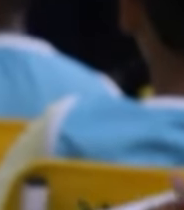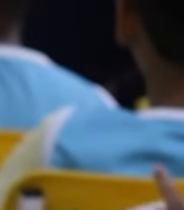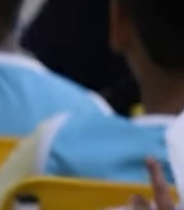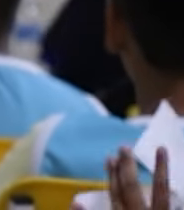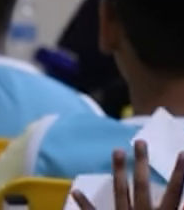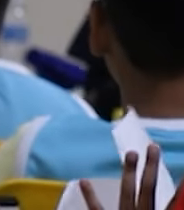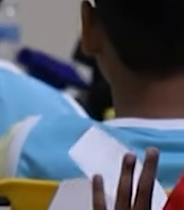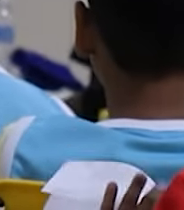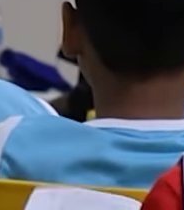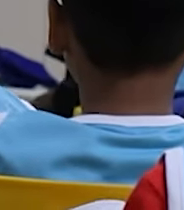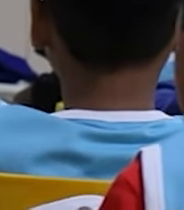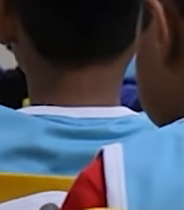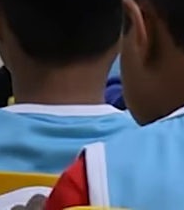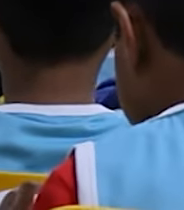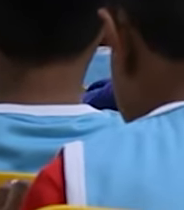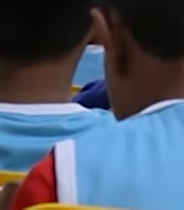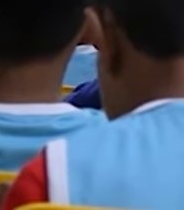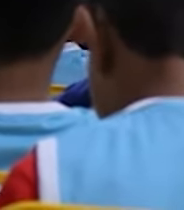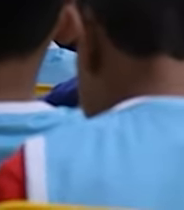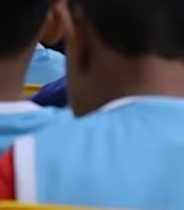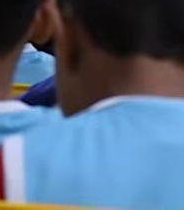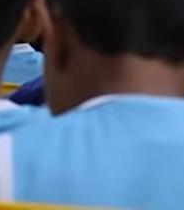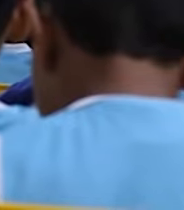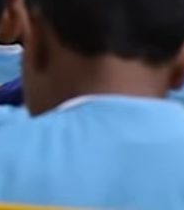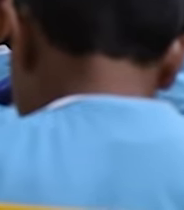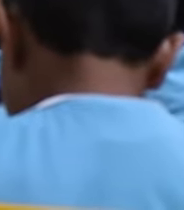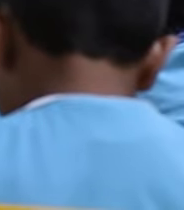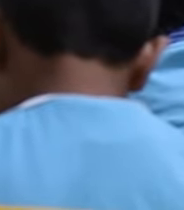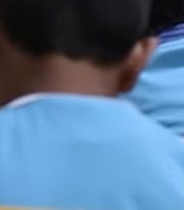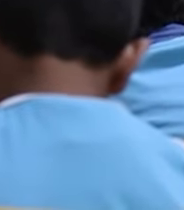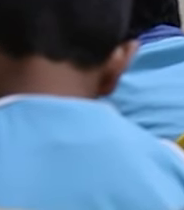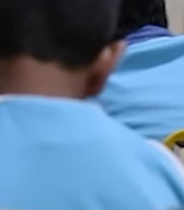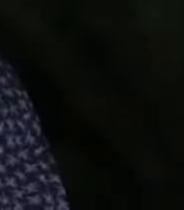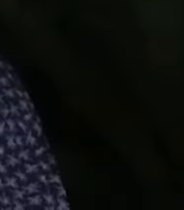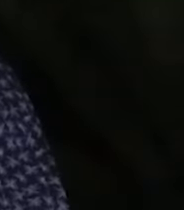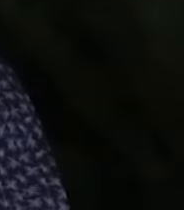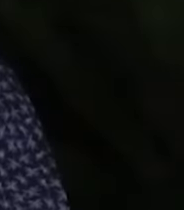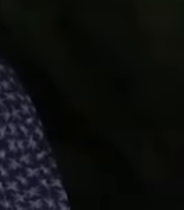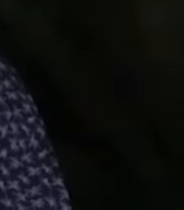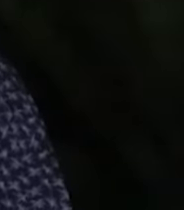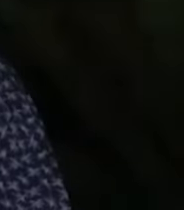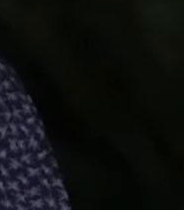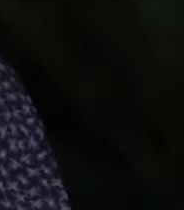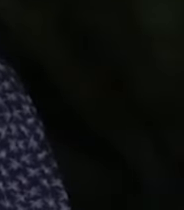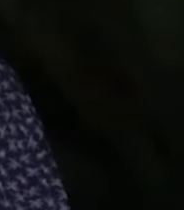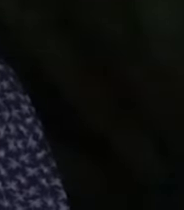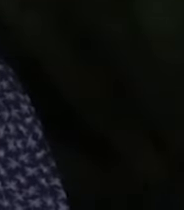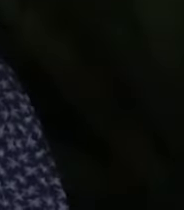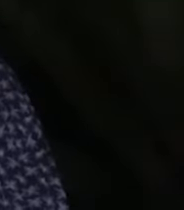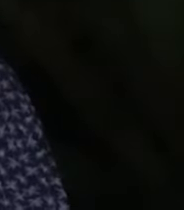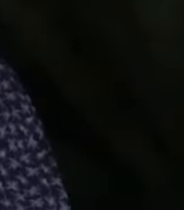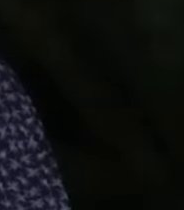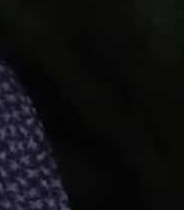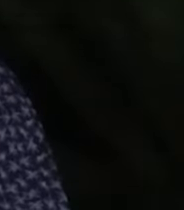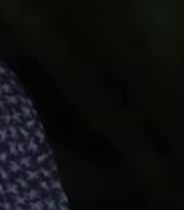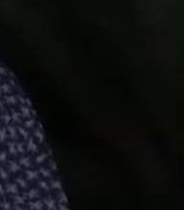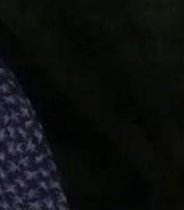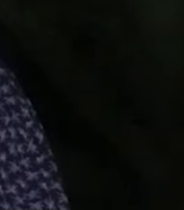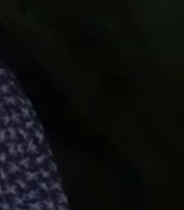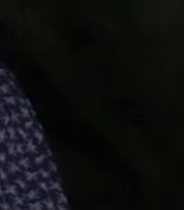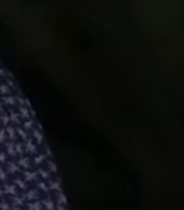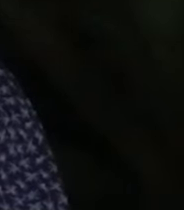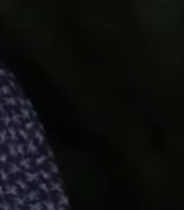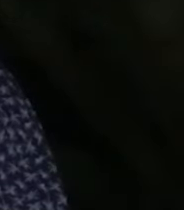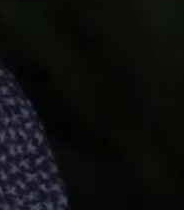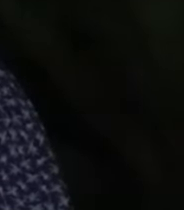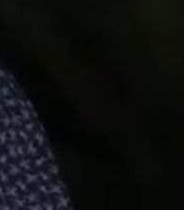um crescimento espiritual muito significativo. E o reflexo disso, o benefício de toda essa atenção,